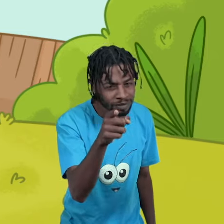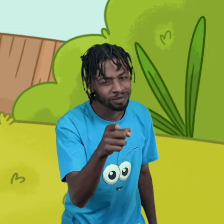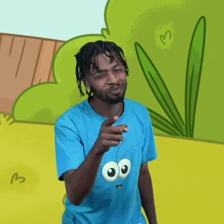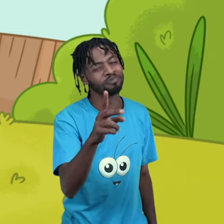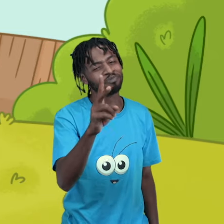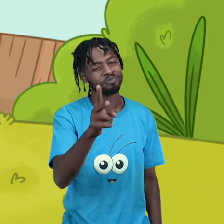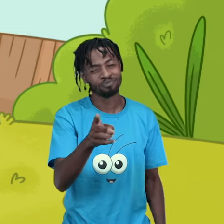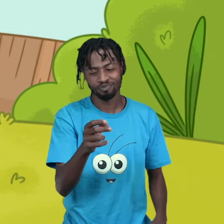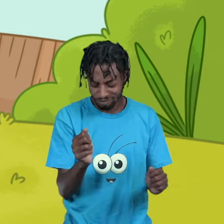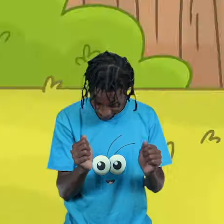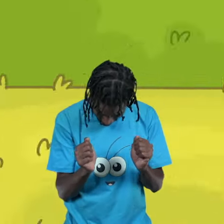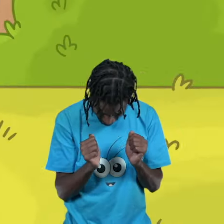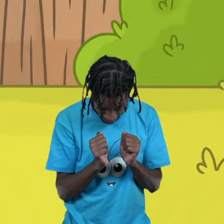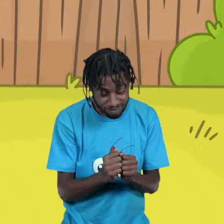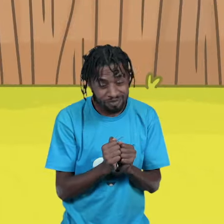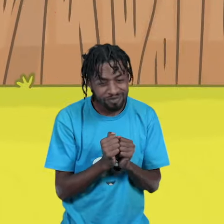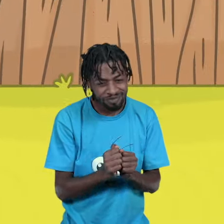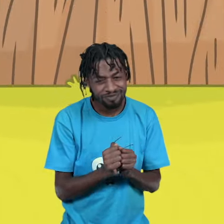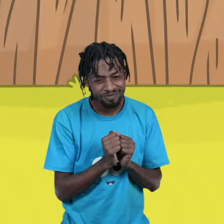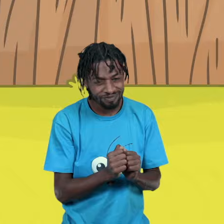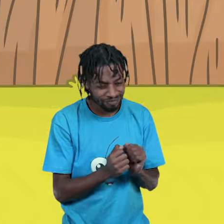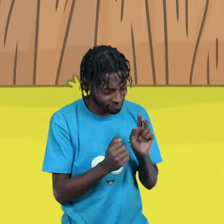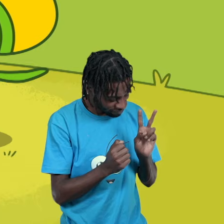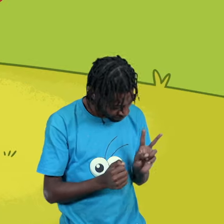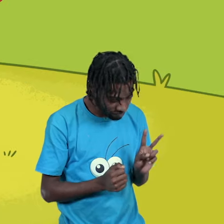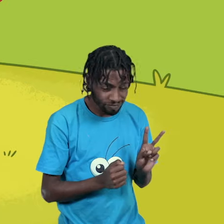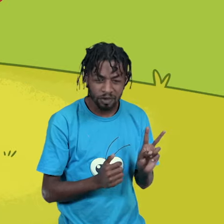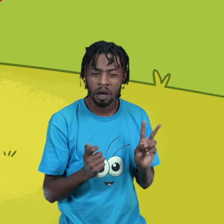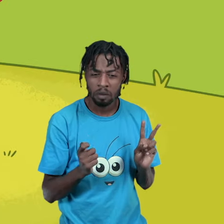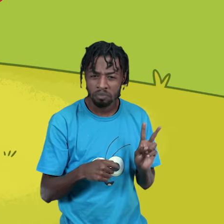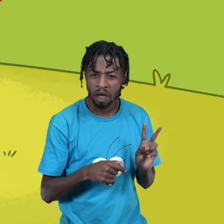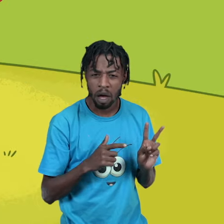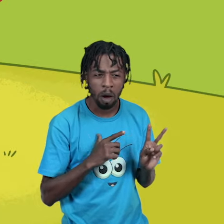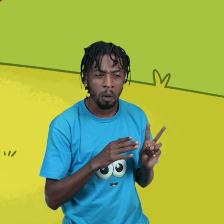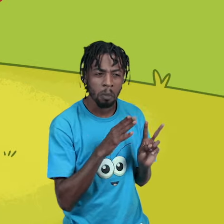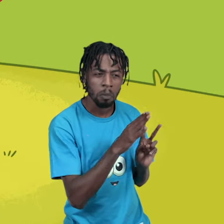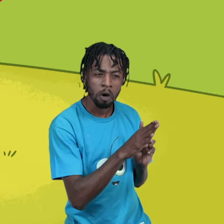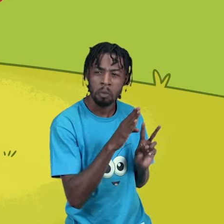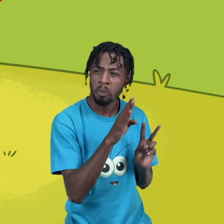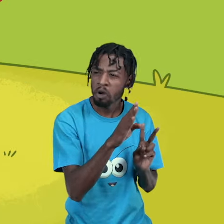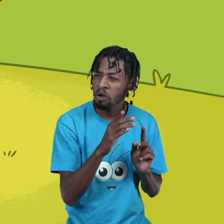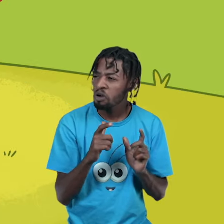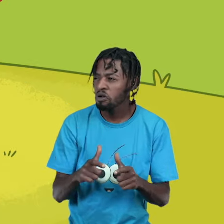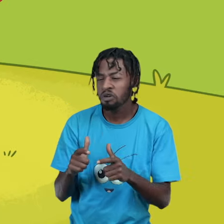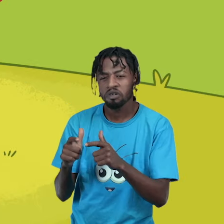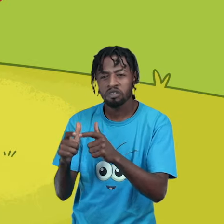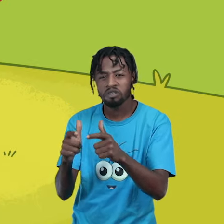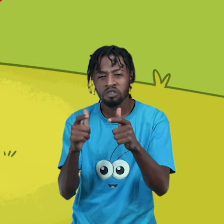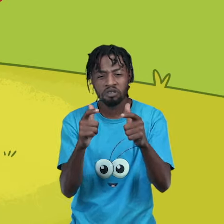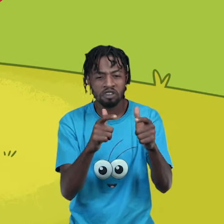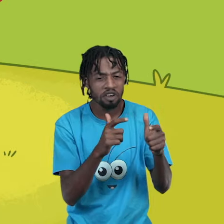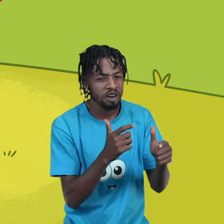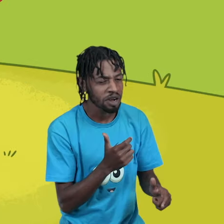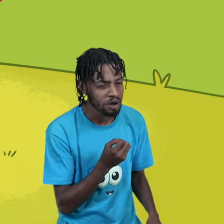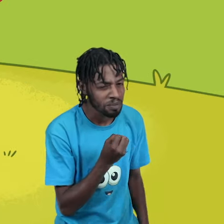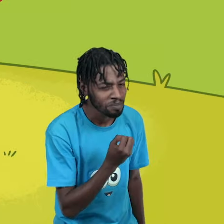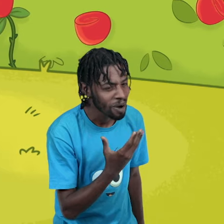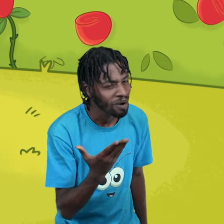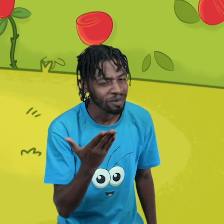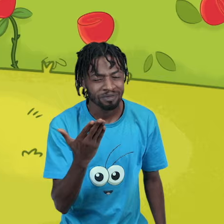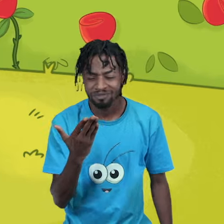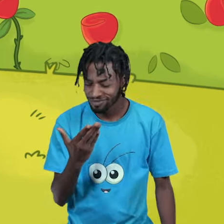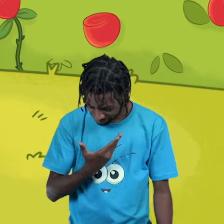sempre Aqui comigo Juntos em todo lugar E como é bom